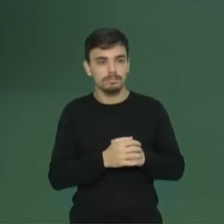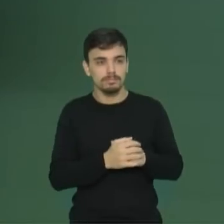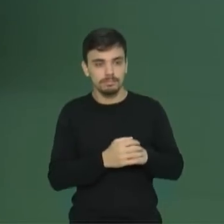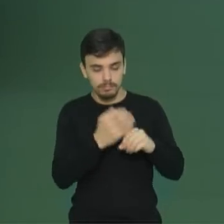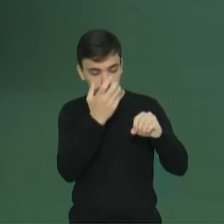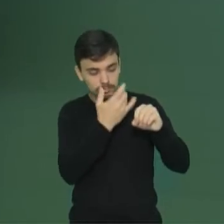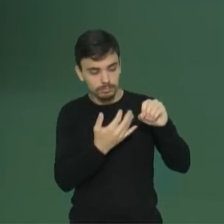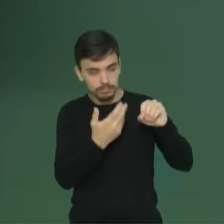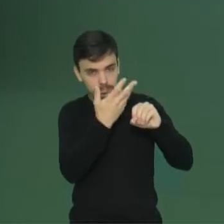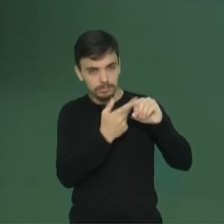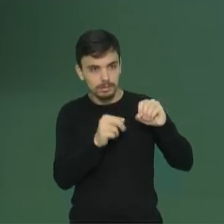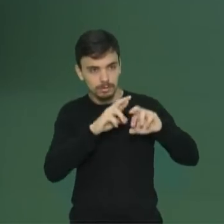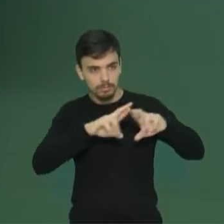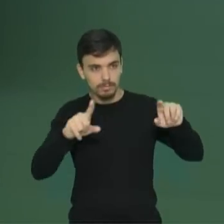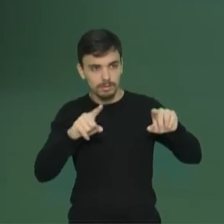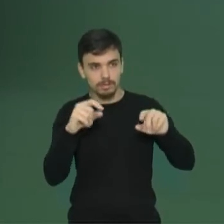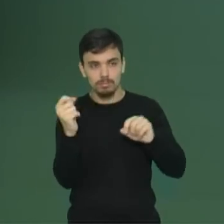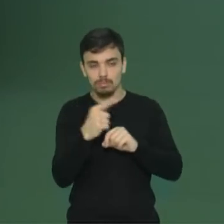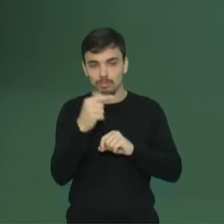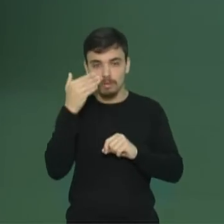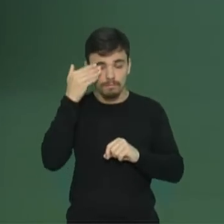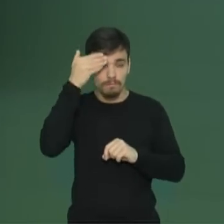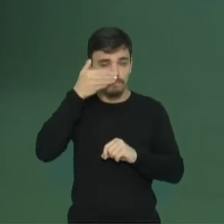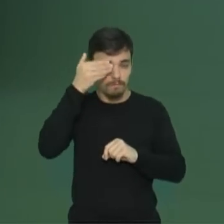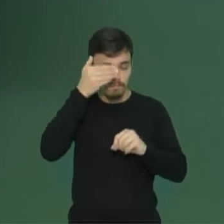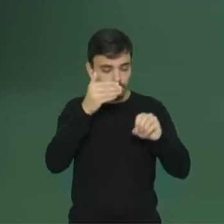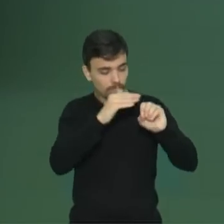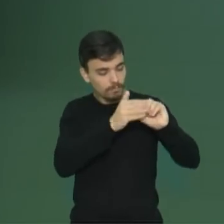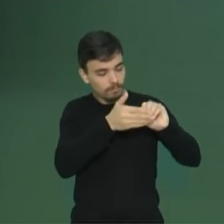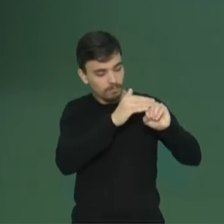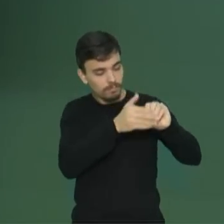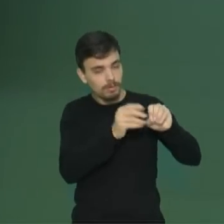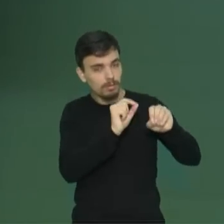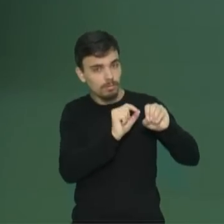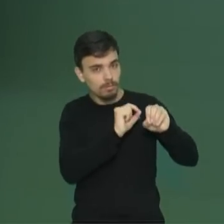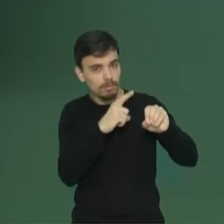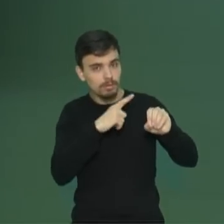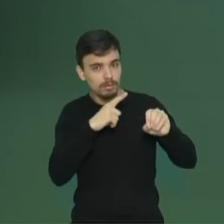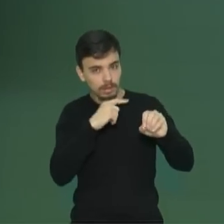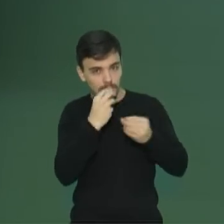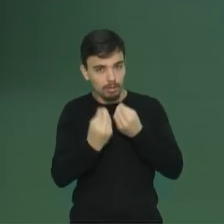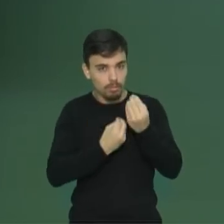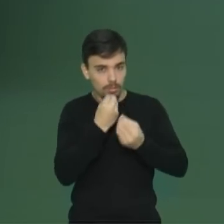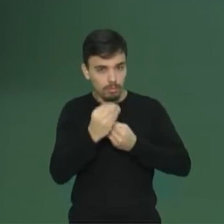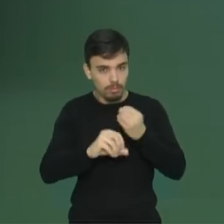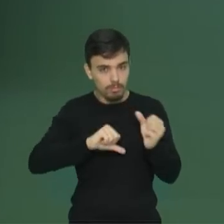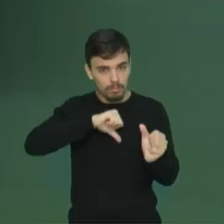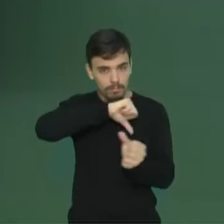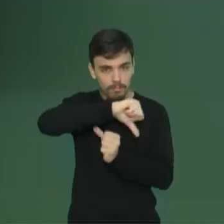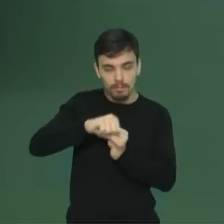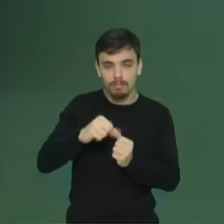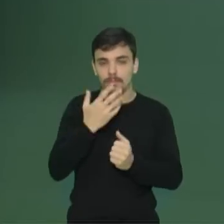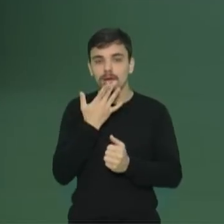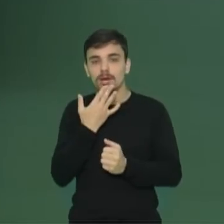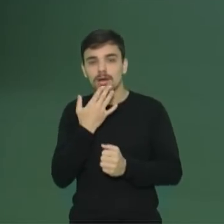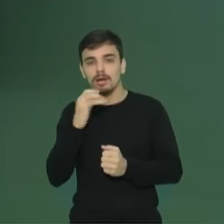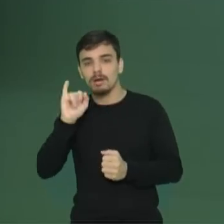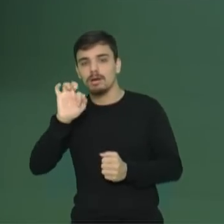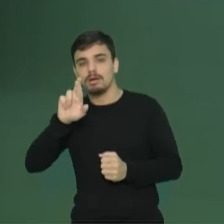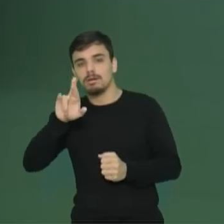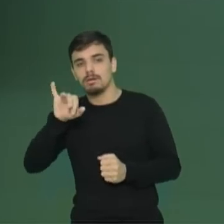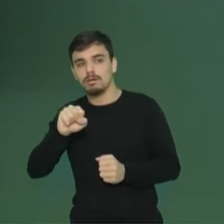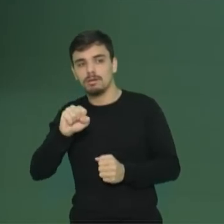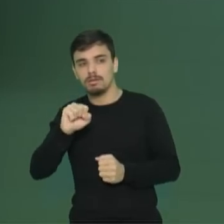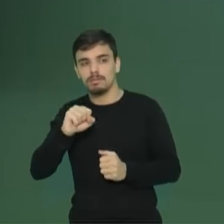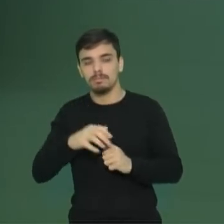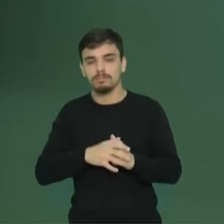pouco diferente nessa região do olho do que ele é aqui. E eu já vi implantes para mudar a cor da íris, que impede que esse líquido